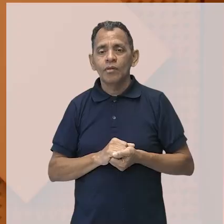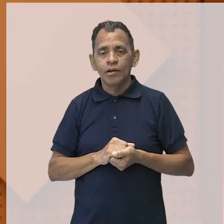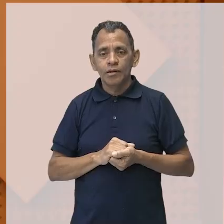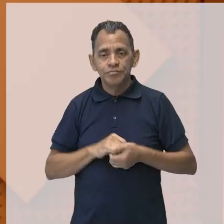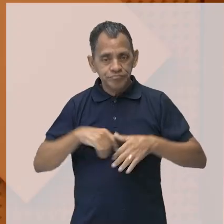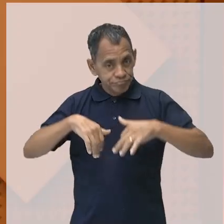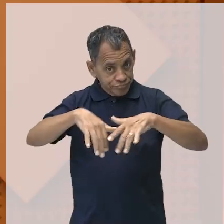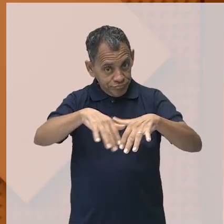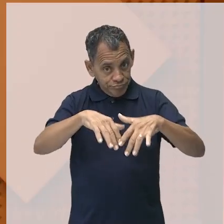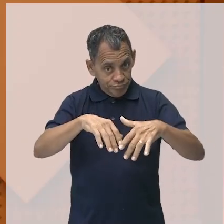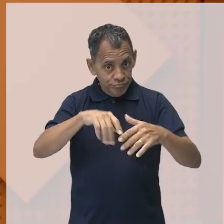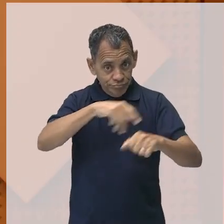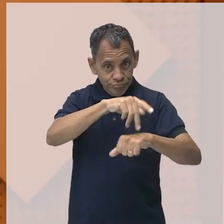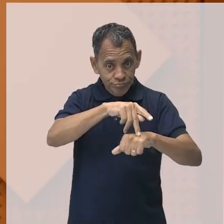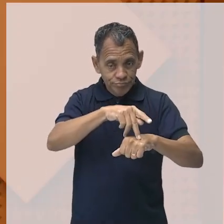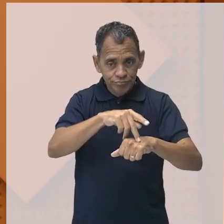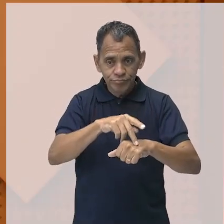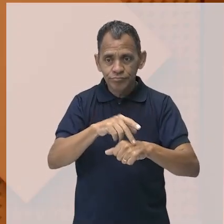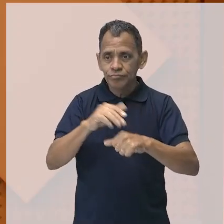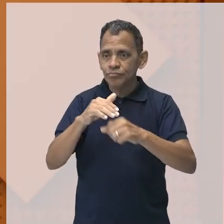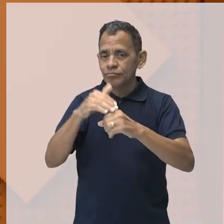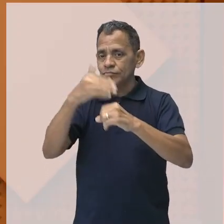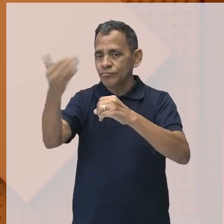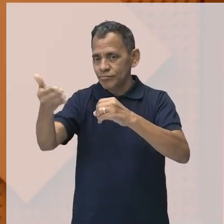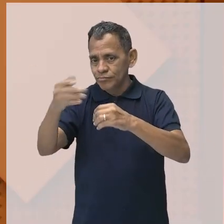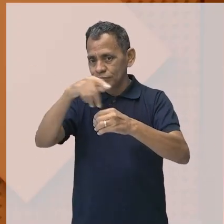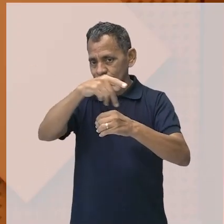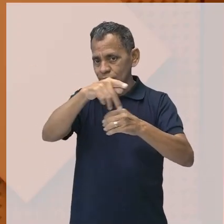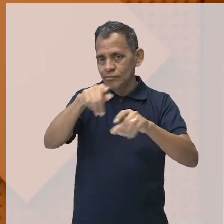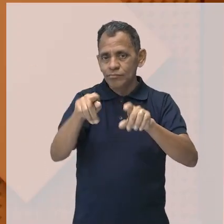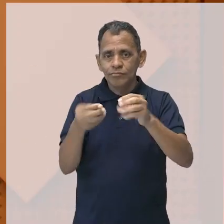país com o resto do mundo. Como essa conexão é